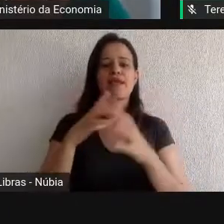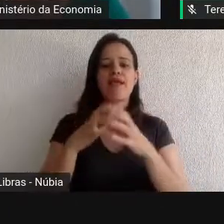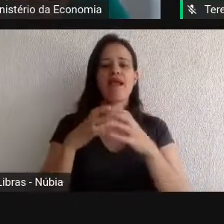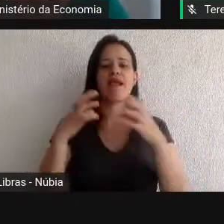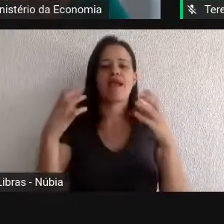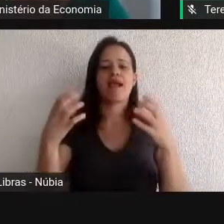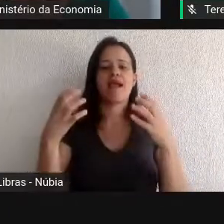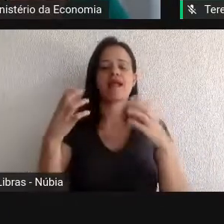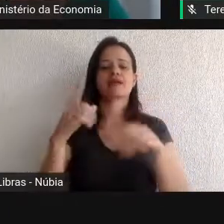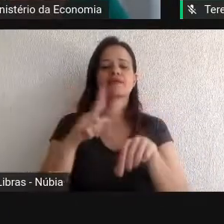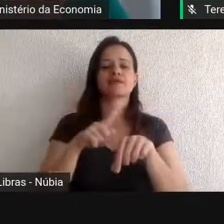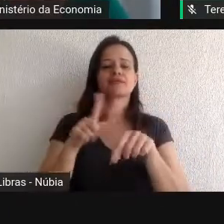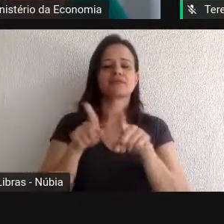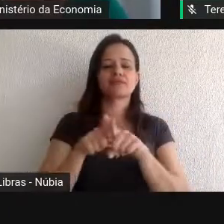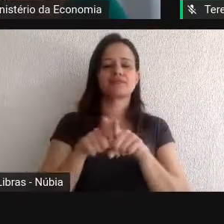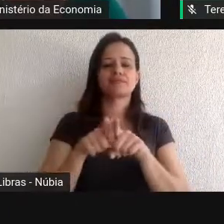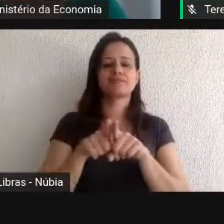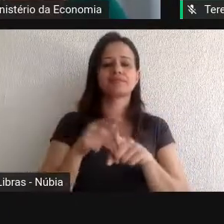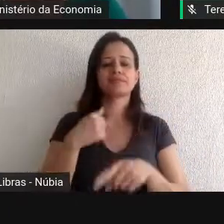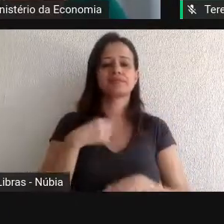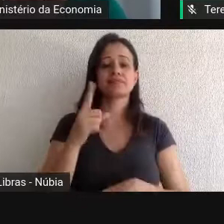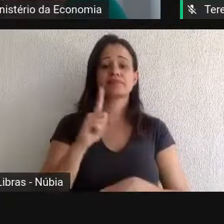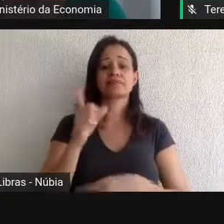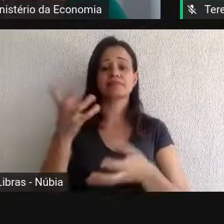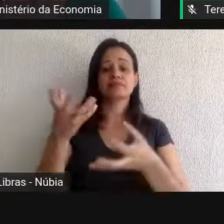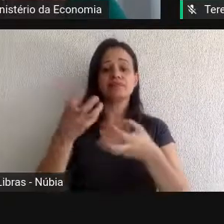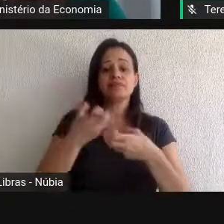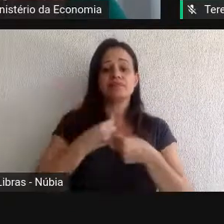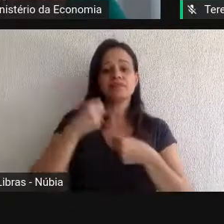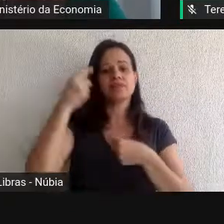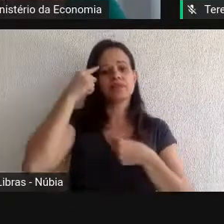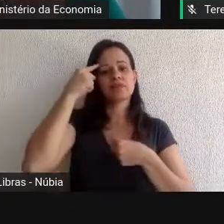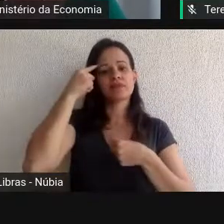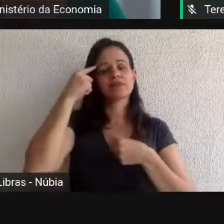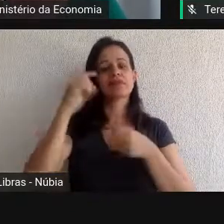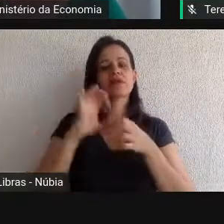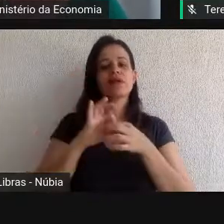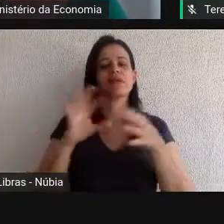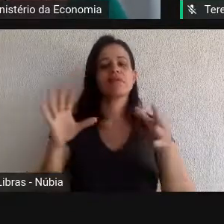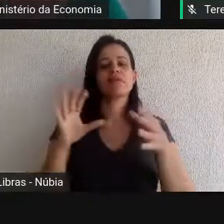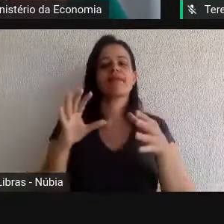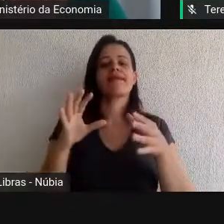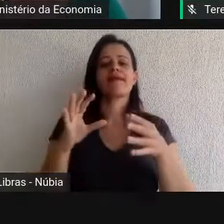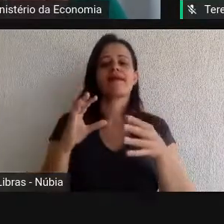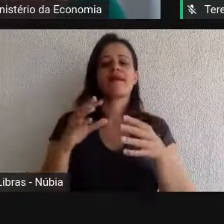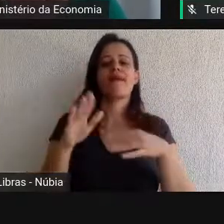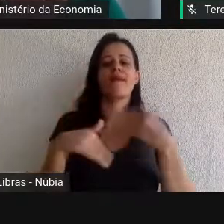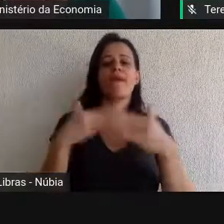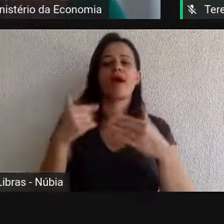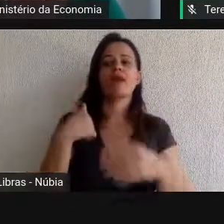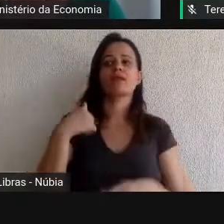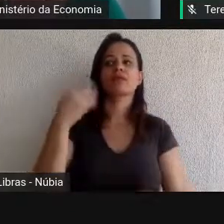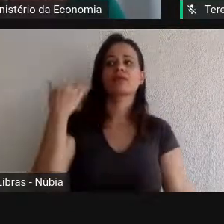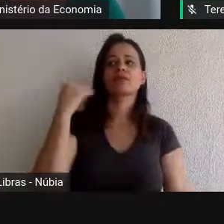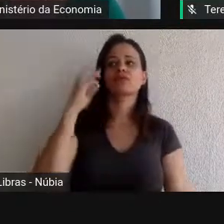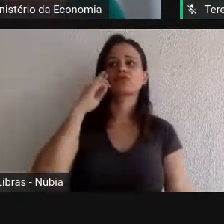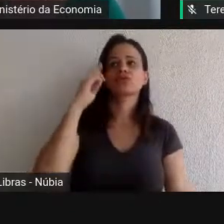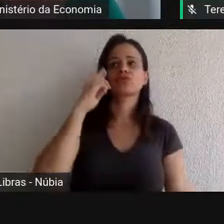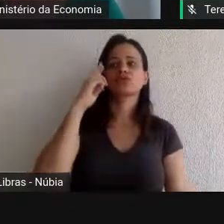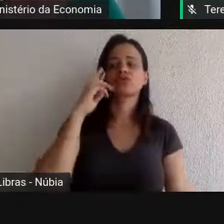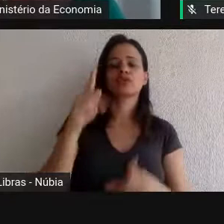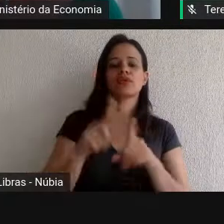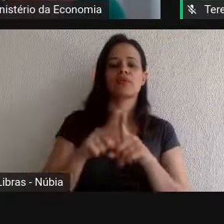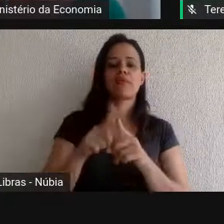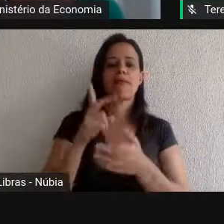infraestrutura, eu não recebo pressão política para liberar empreendimentos. Quando eu fui diretora de licenciamento ambiental, da